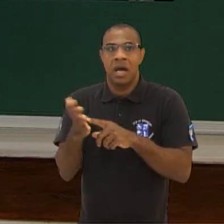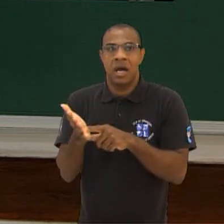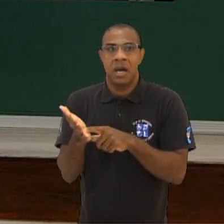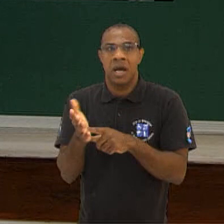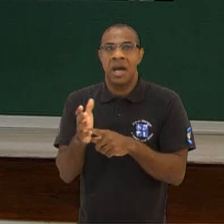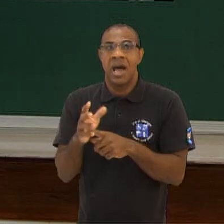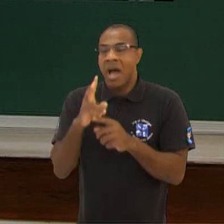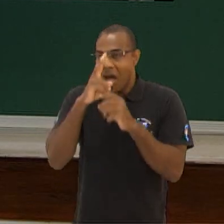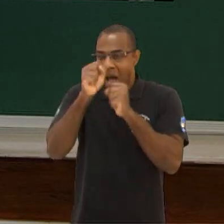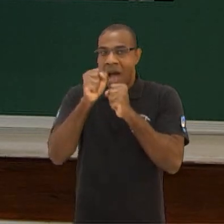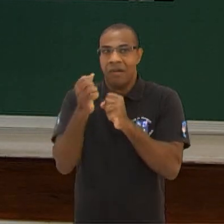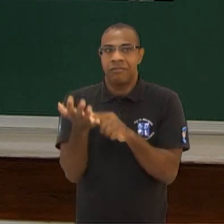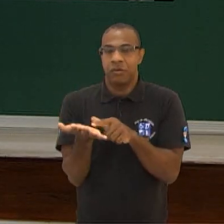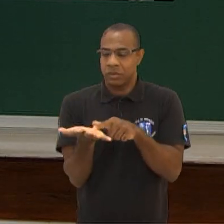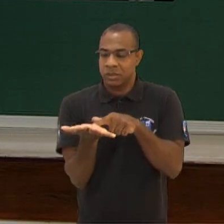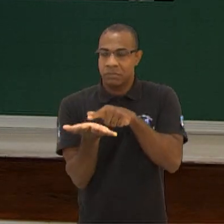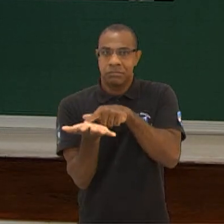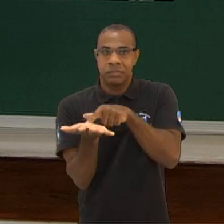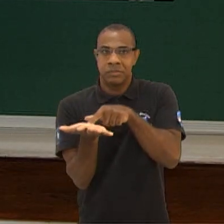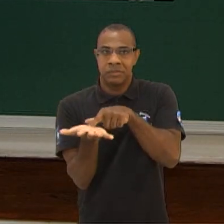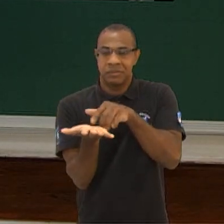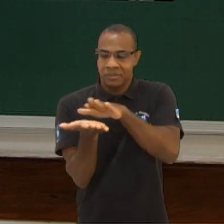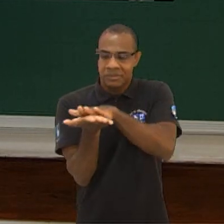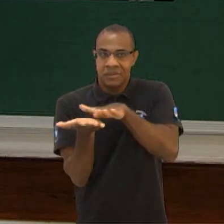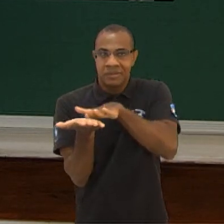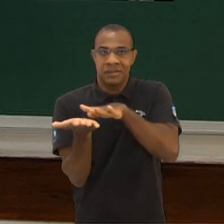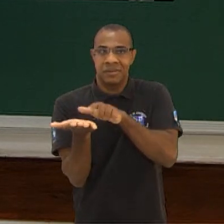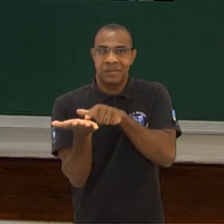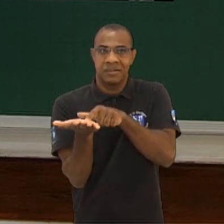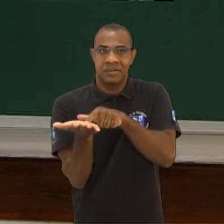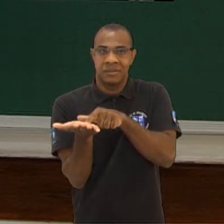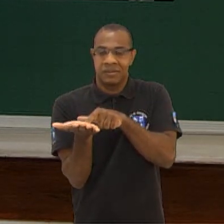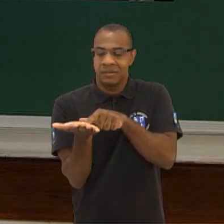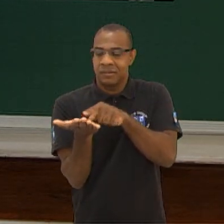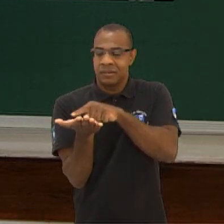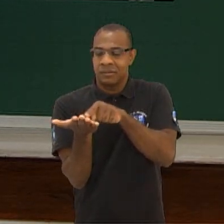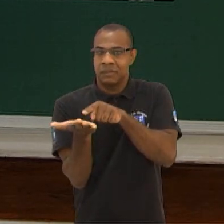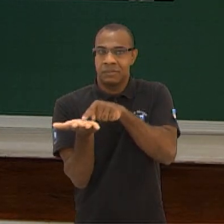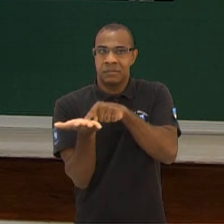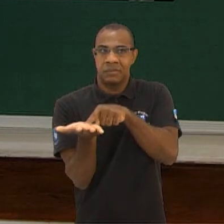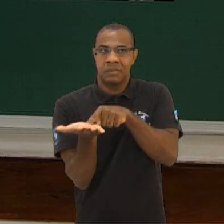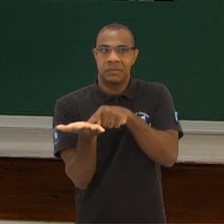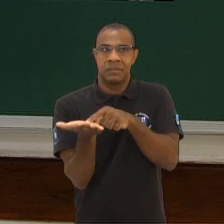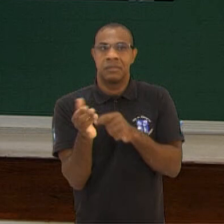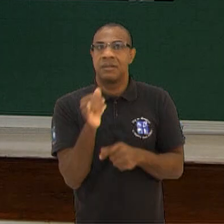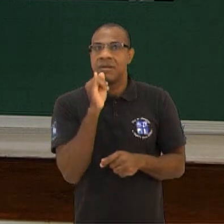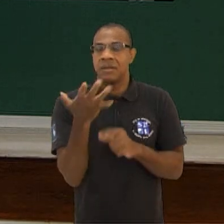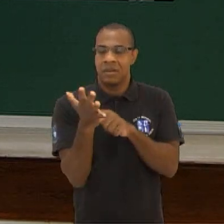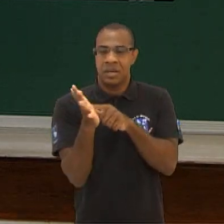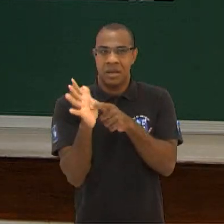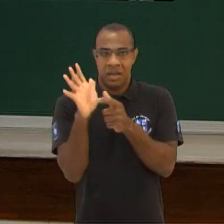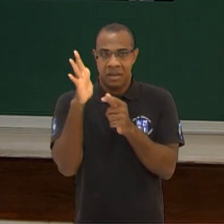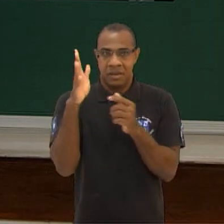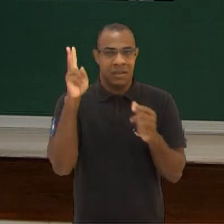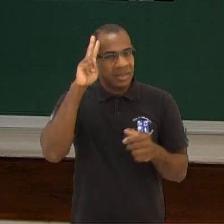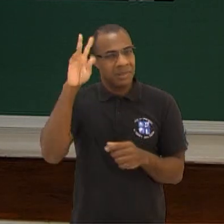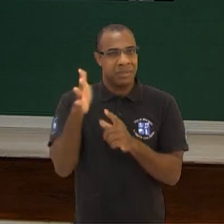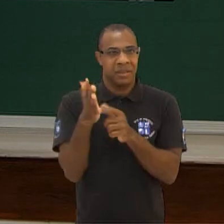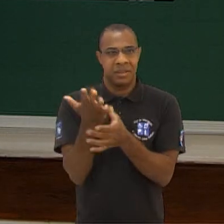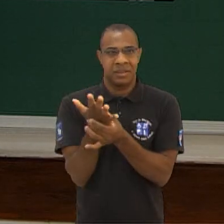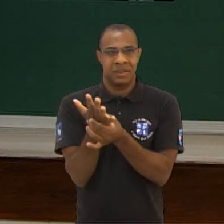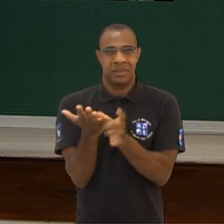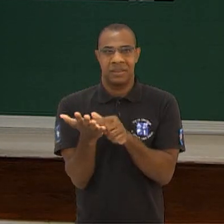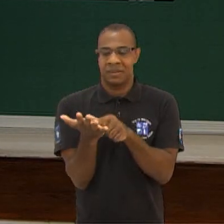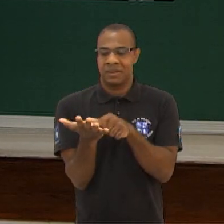magnética é perpendicular ao plano que está o campo magnético e a velocidade. Basta você lembrar da regra da mão direita, né?